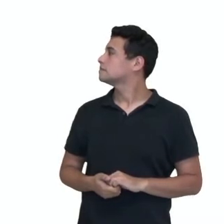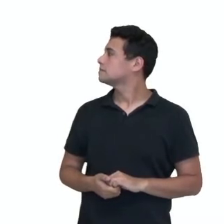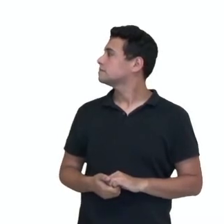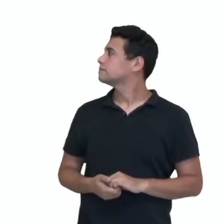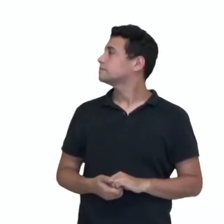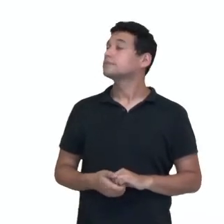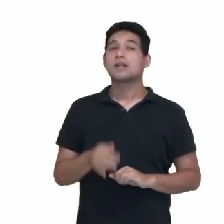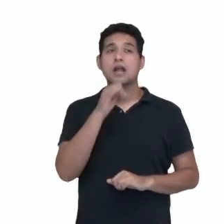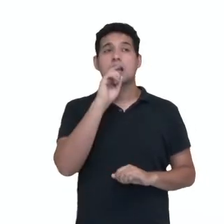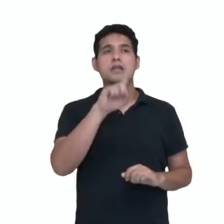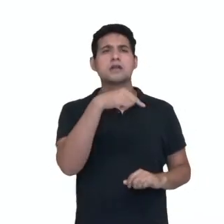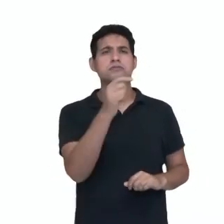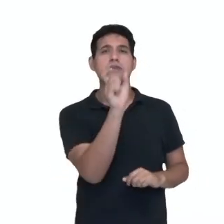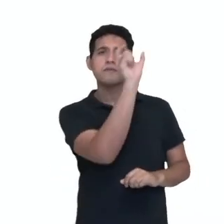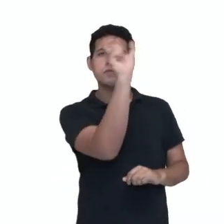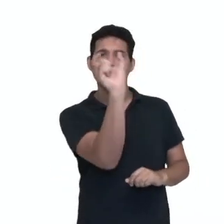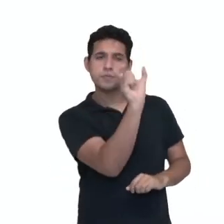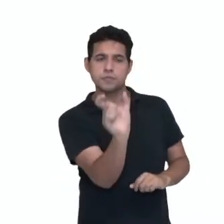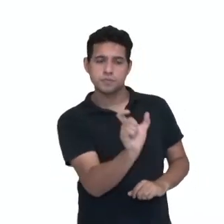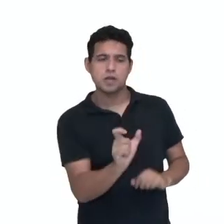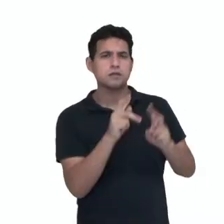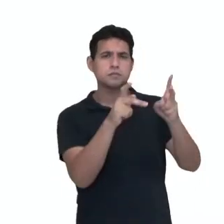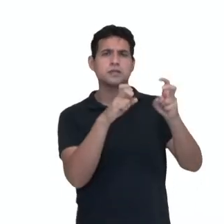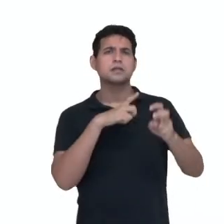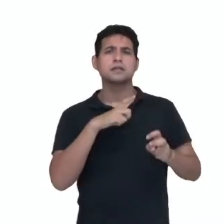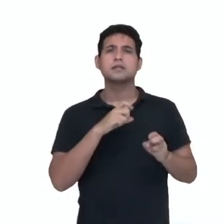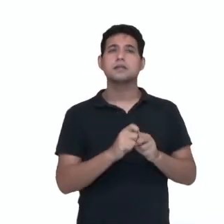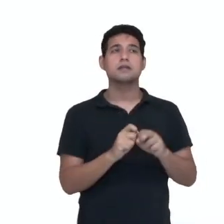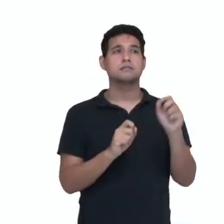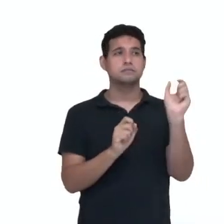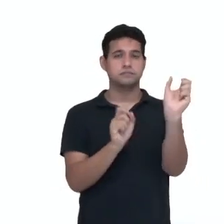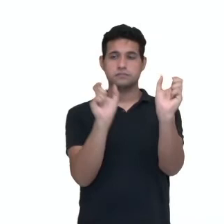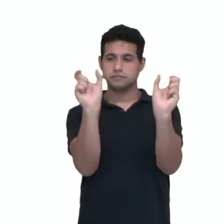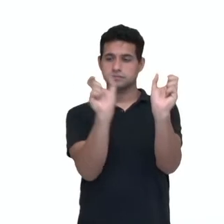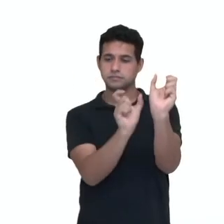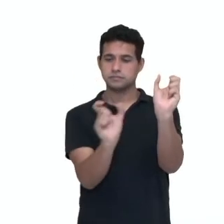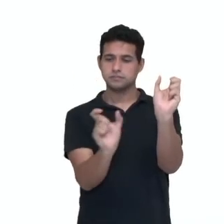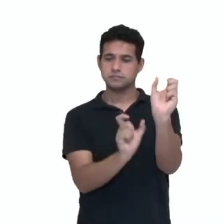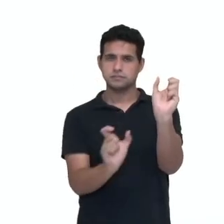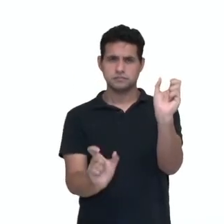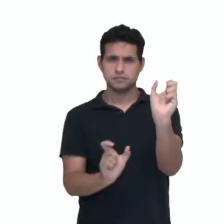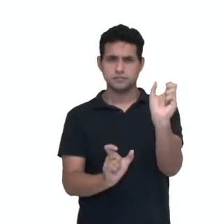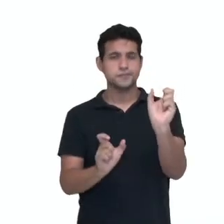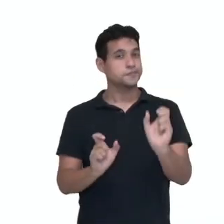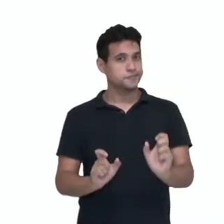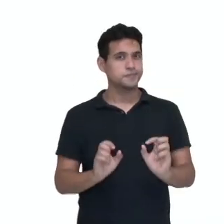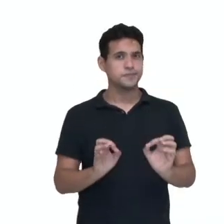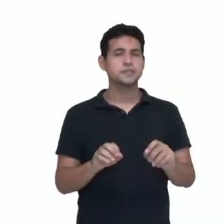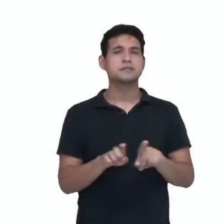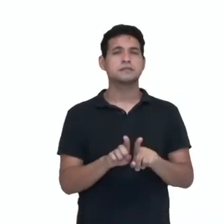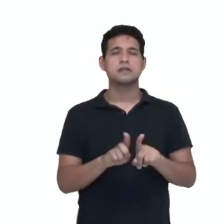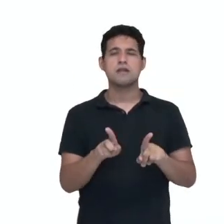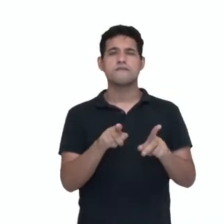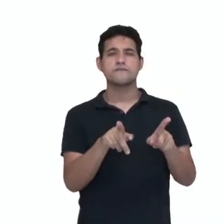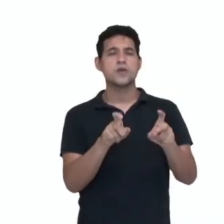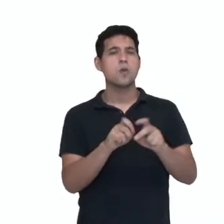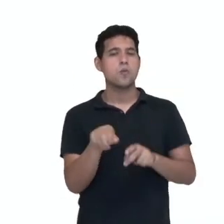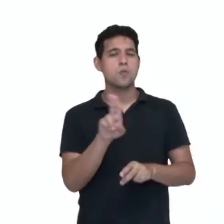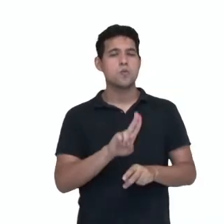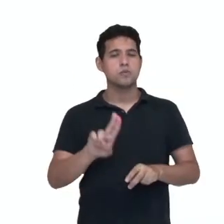Aí vocês vão observar que tem espaços, certo? E é aqui que vocês